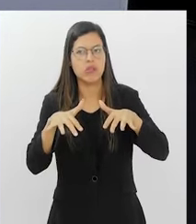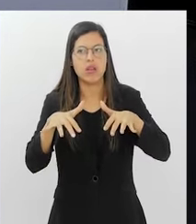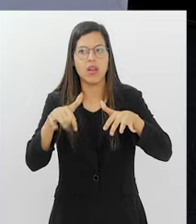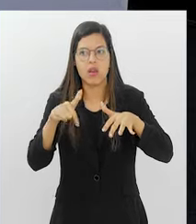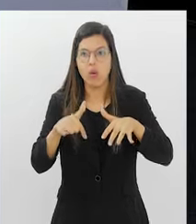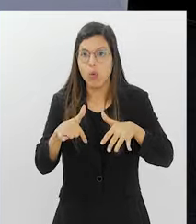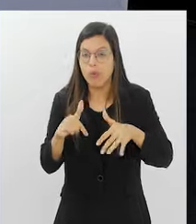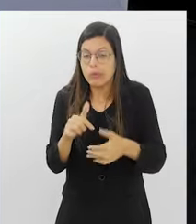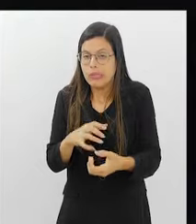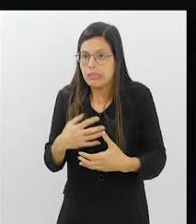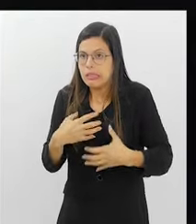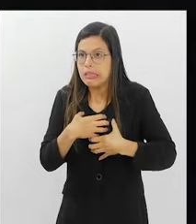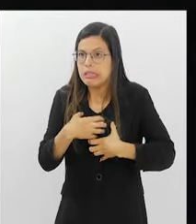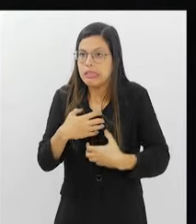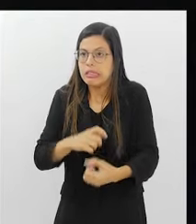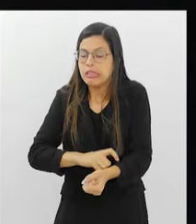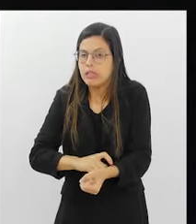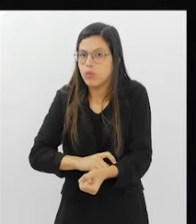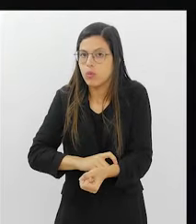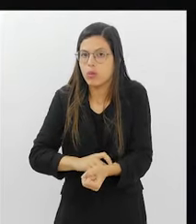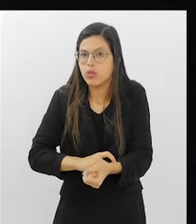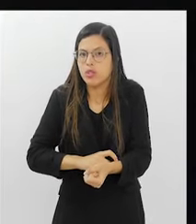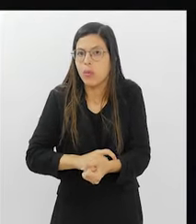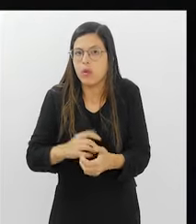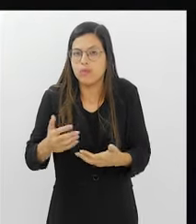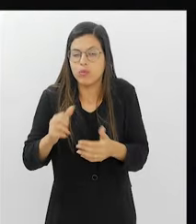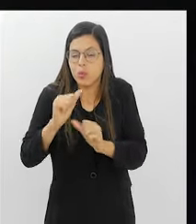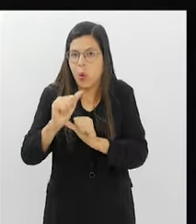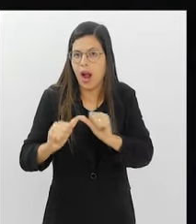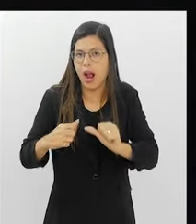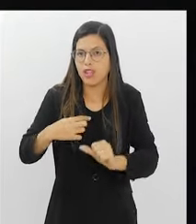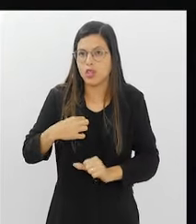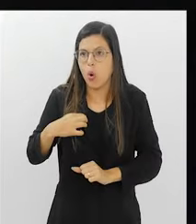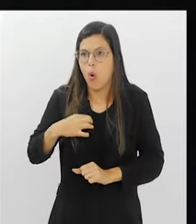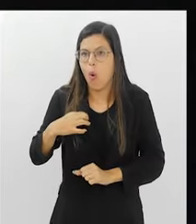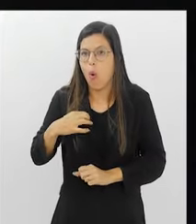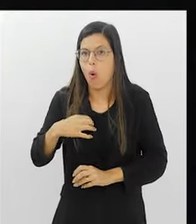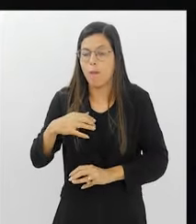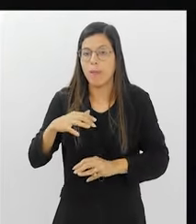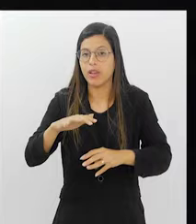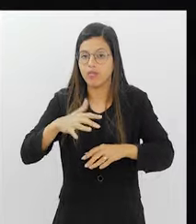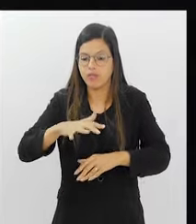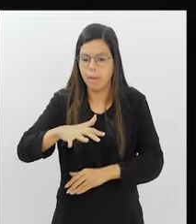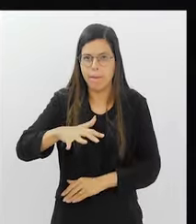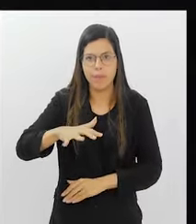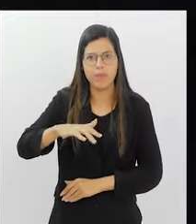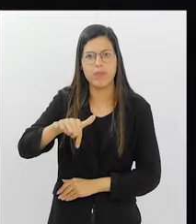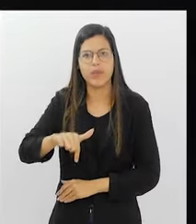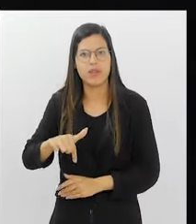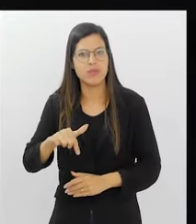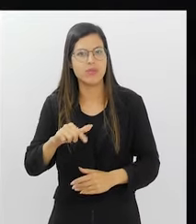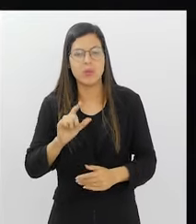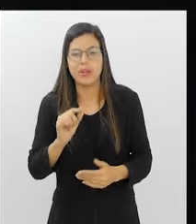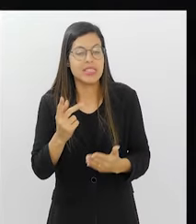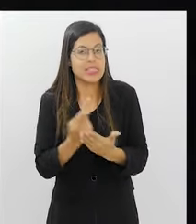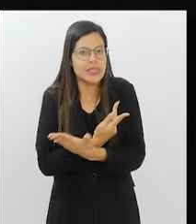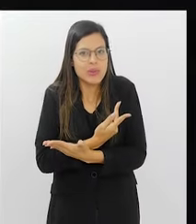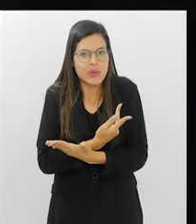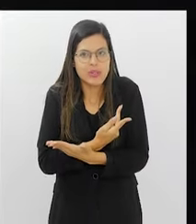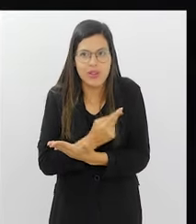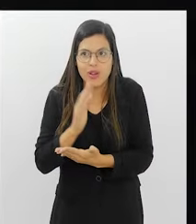tanto eu tremia eu entrava no tripé para trocar de roupa a minha p involuntariamente a minha perna começava a tremer eu falei o que tá acontecendo comigo